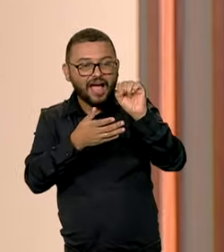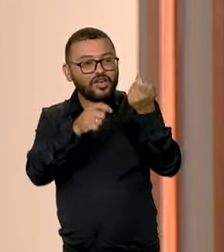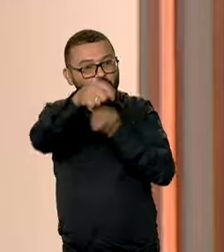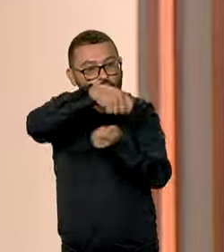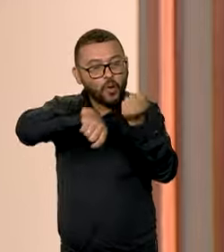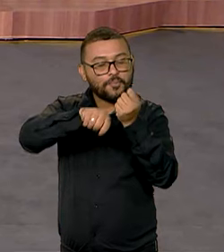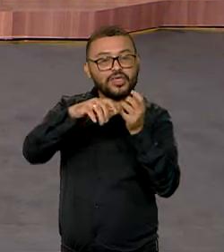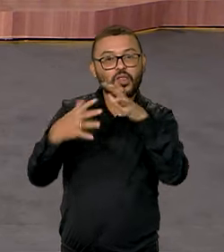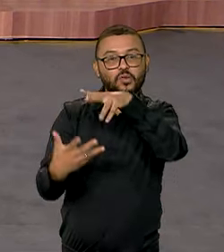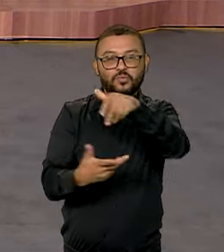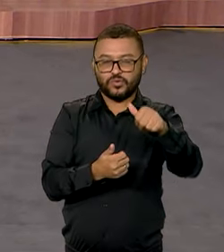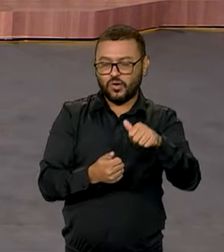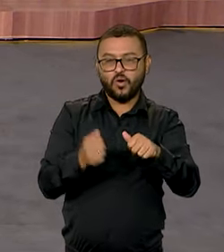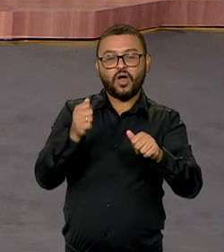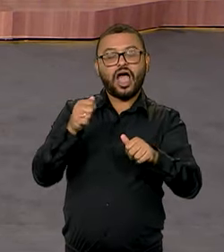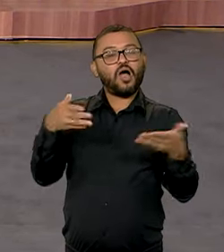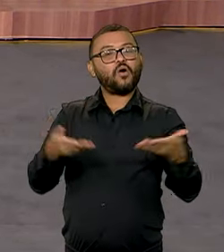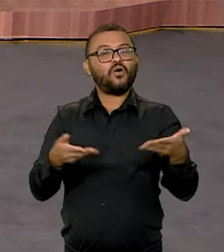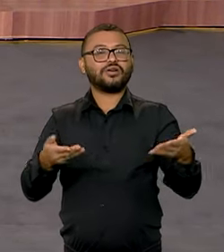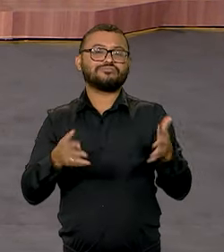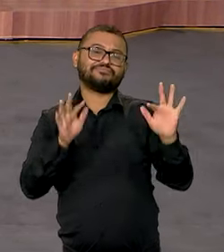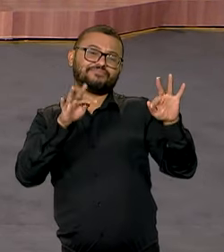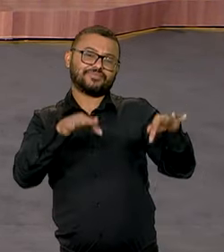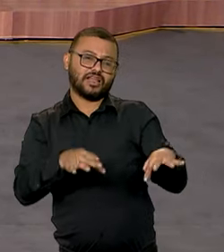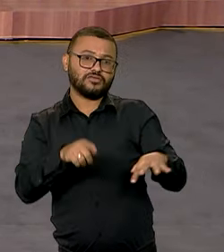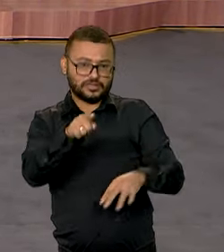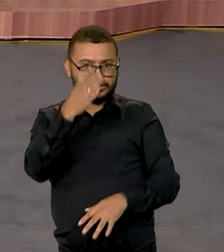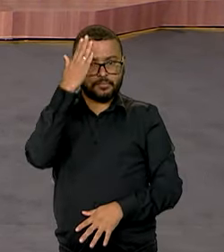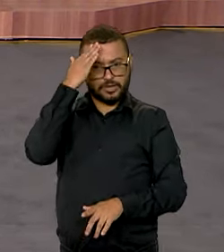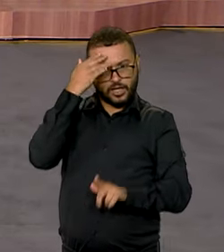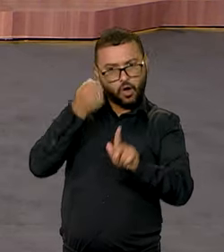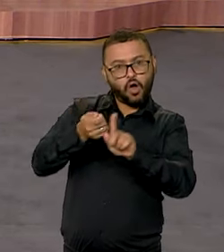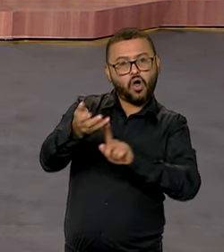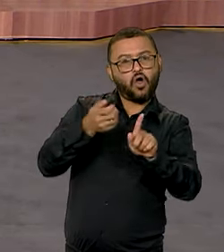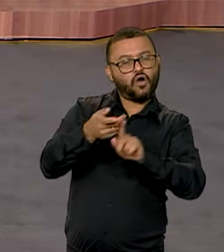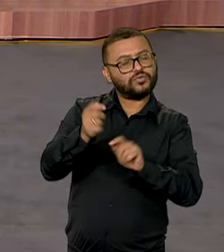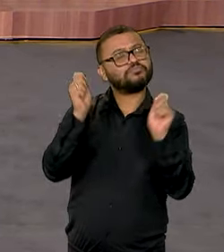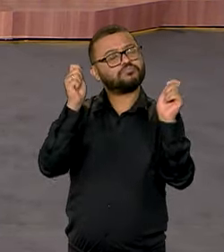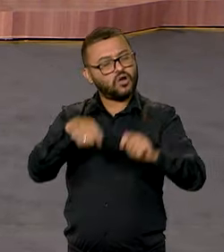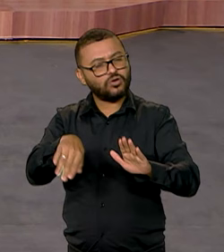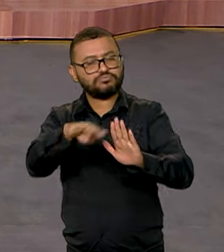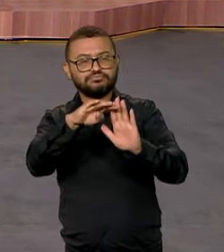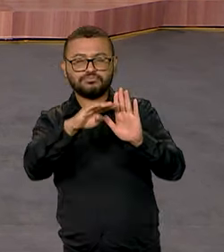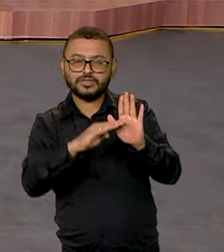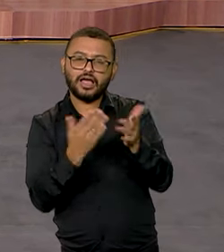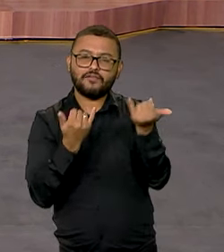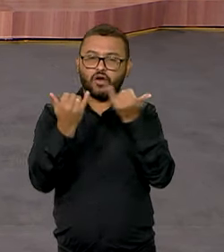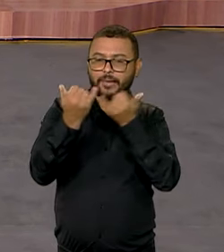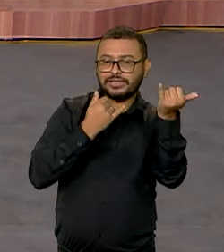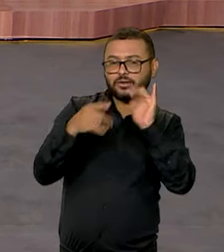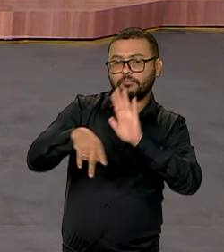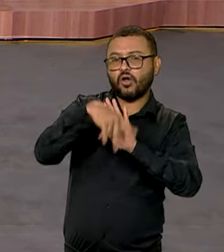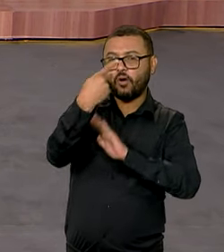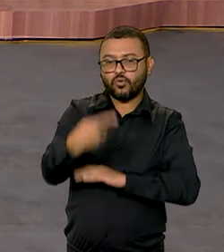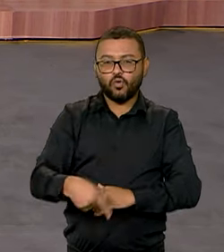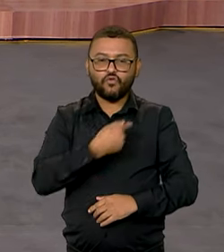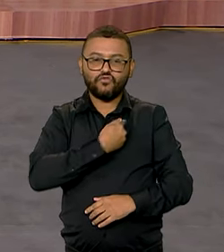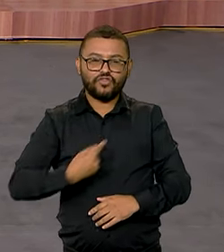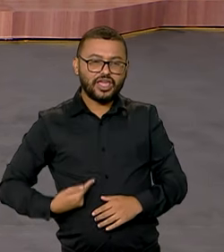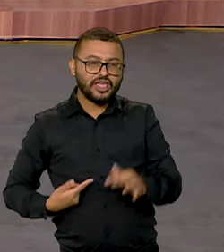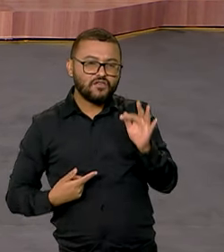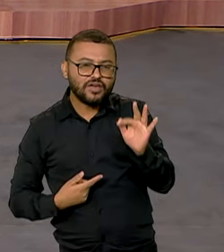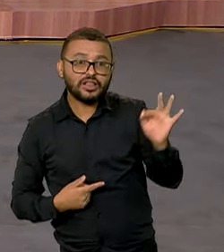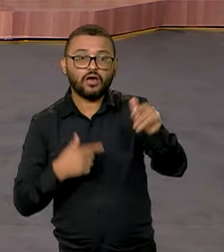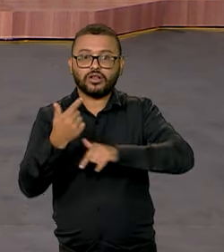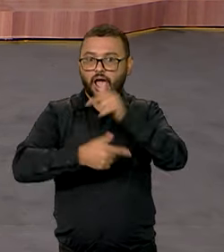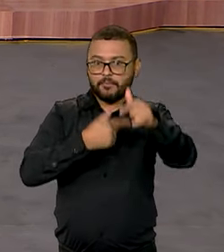do mundo. E o Brasil em Dia fica por aqui, mas o canal Gov segue com a programação, mostrando todas as ações do governo